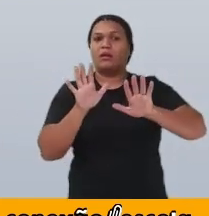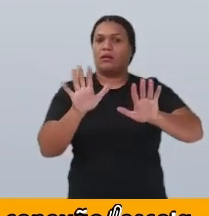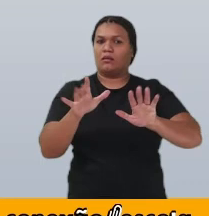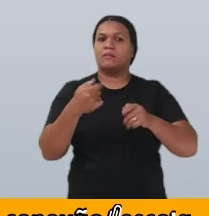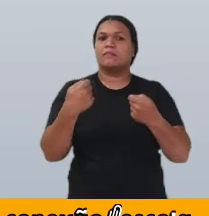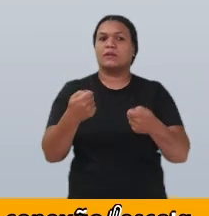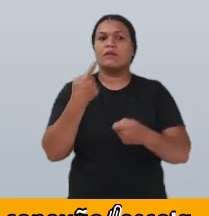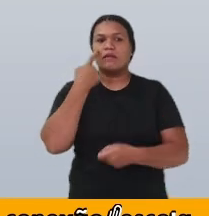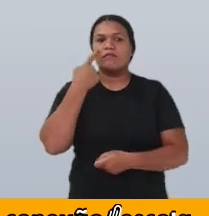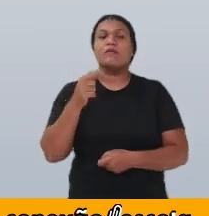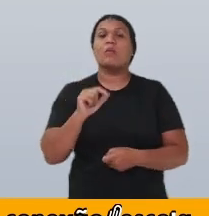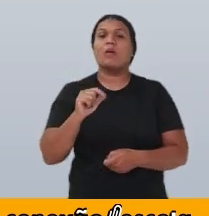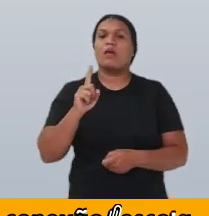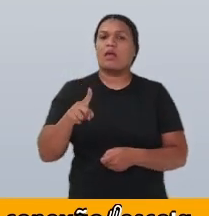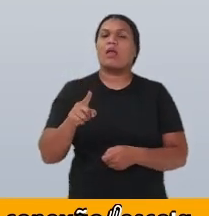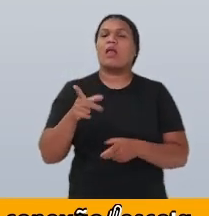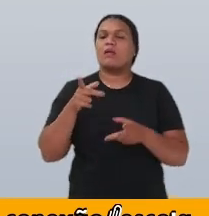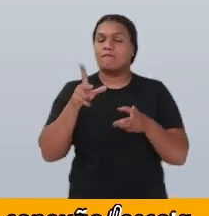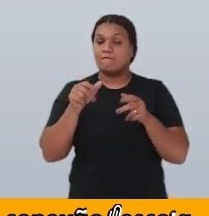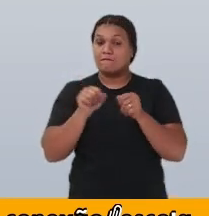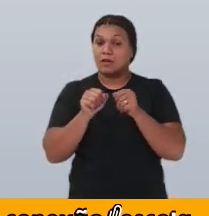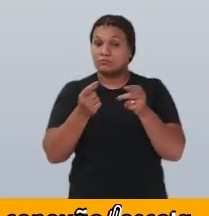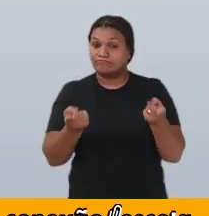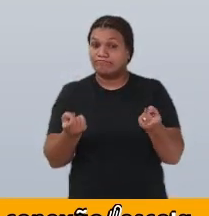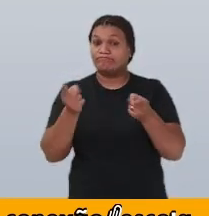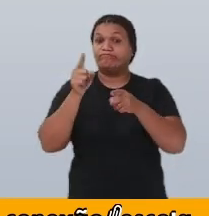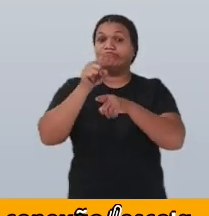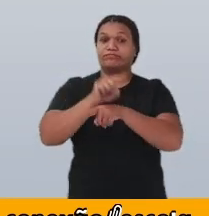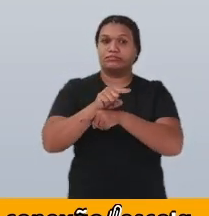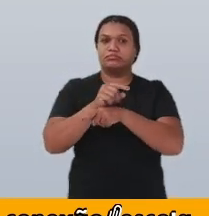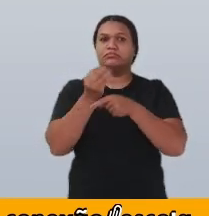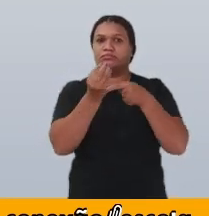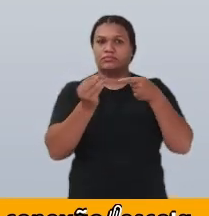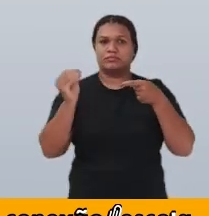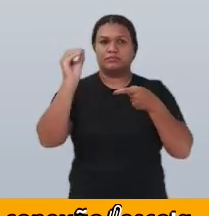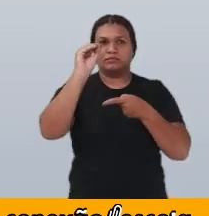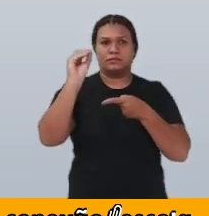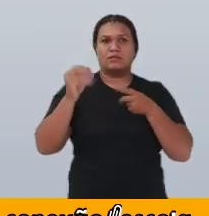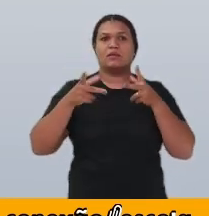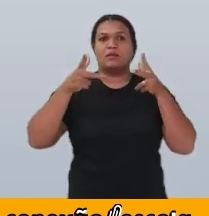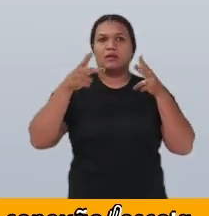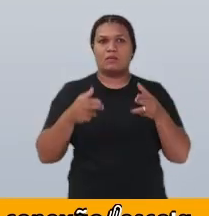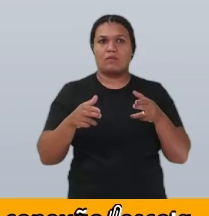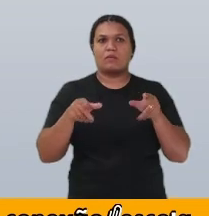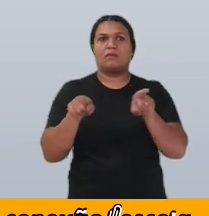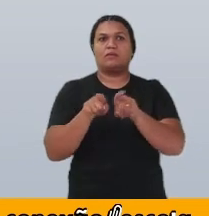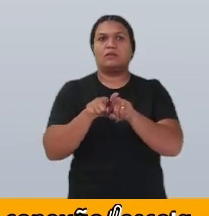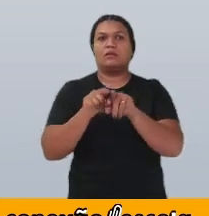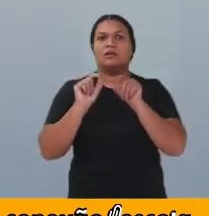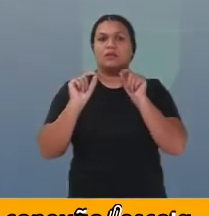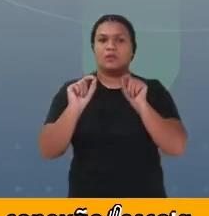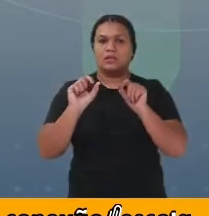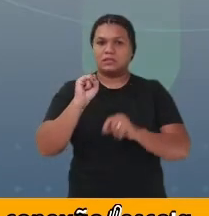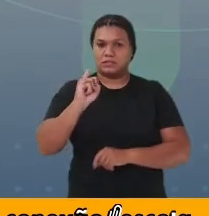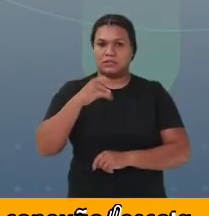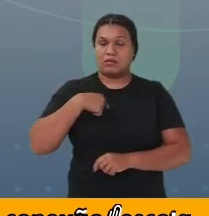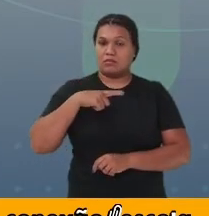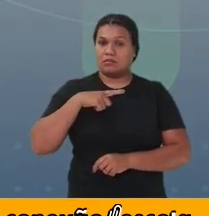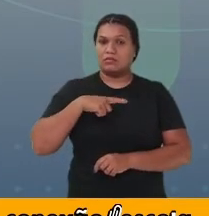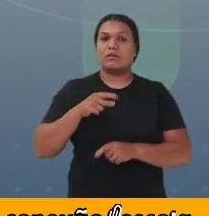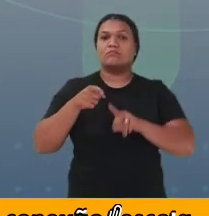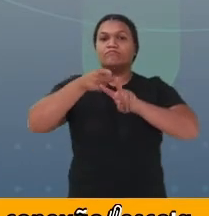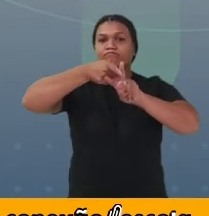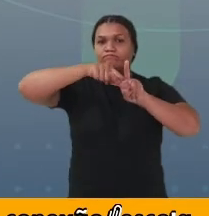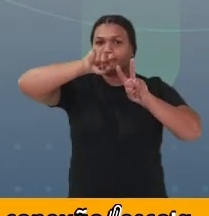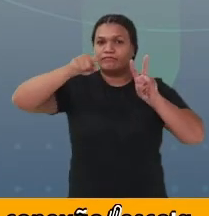a operação inversa da potenciação. E da mesma forma, se eu tenho a raiz